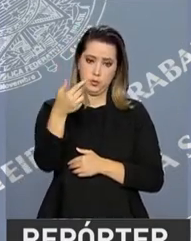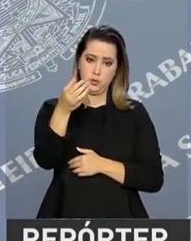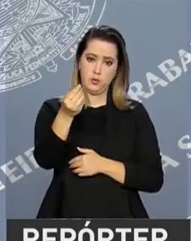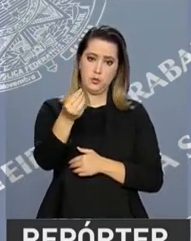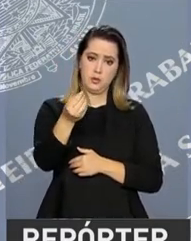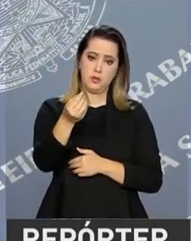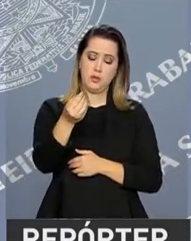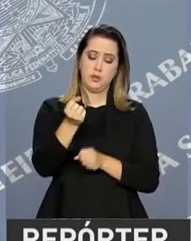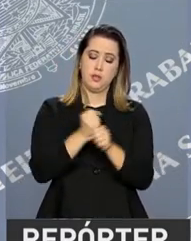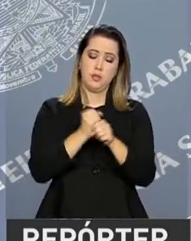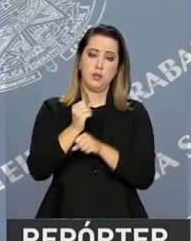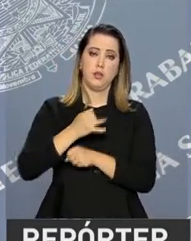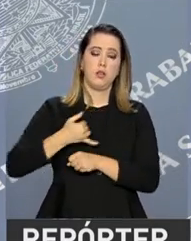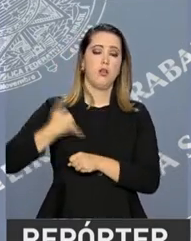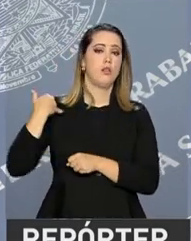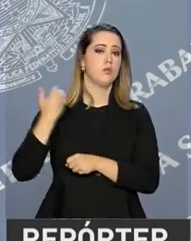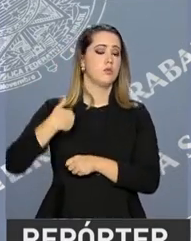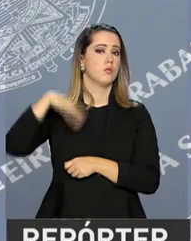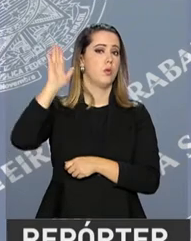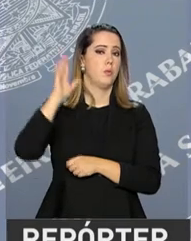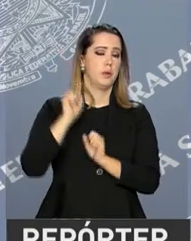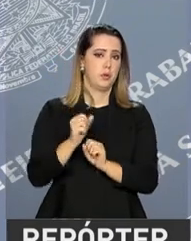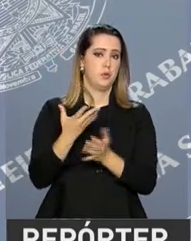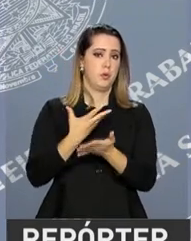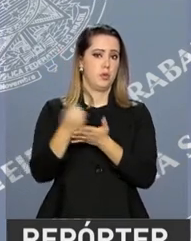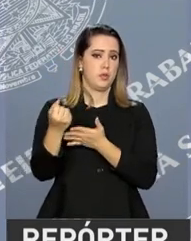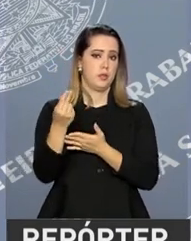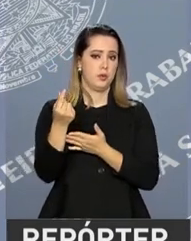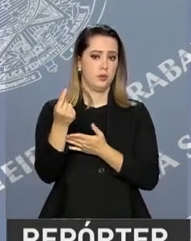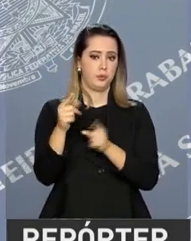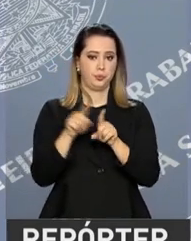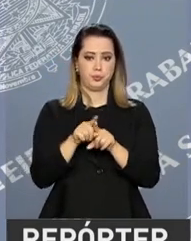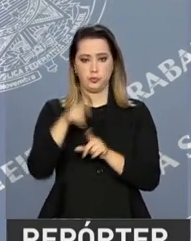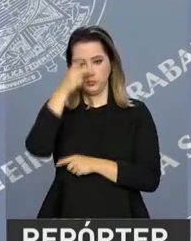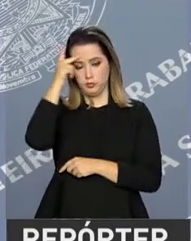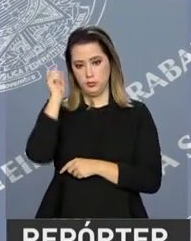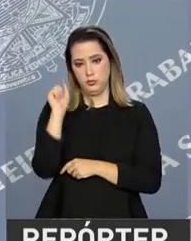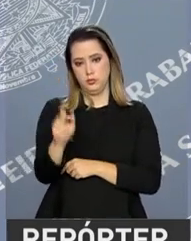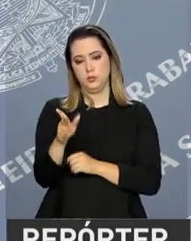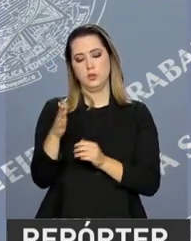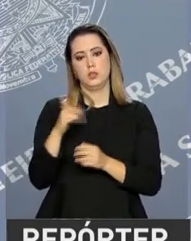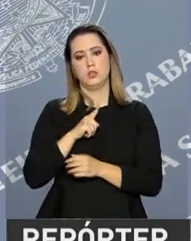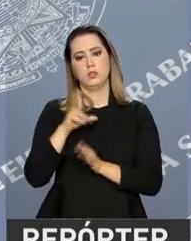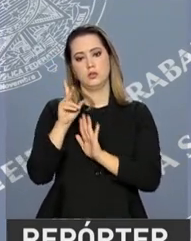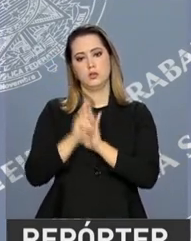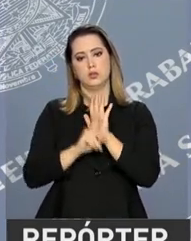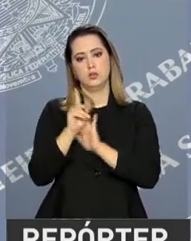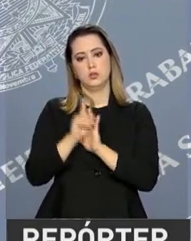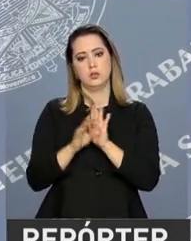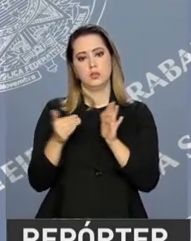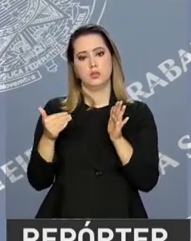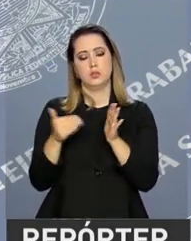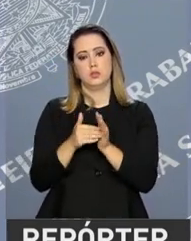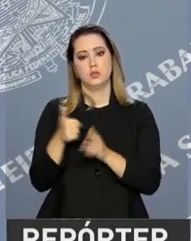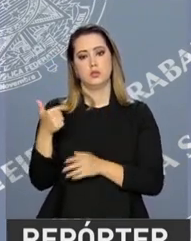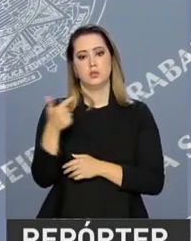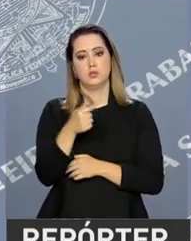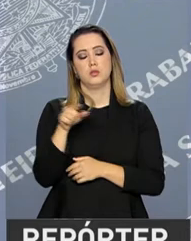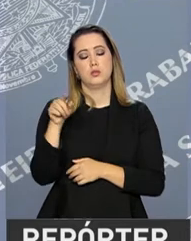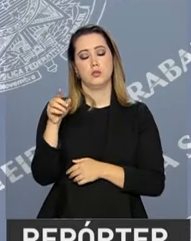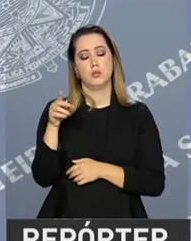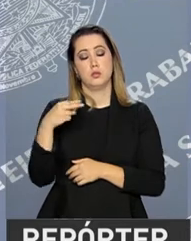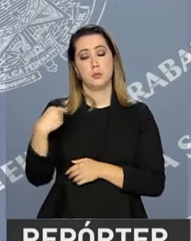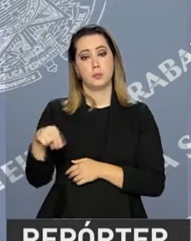ou mais poderão sacar os valores aposentados e aposentadas terão direito ao saque a partir de 17 de